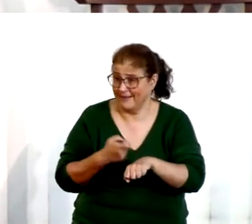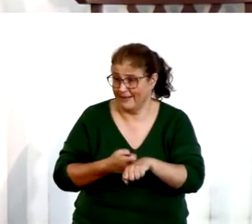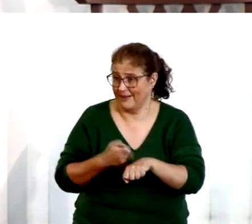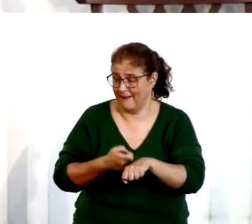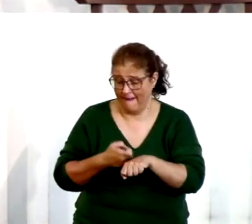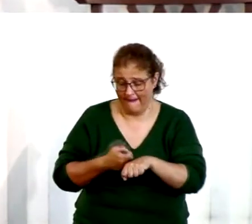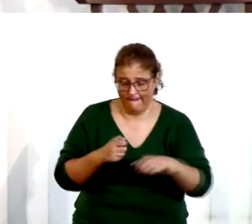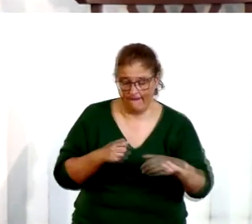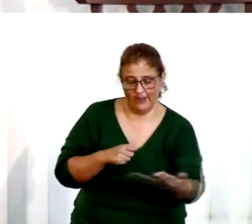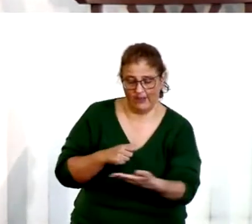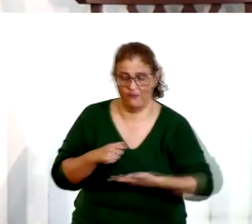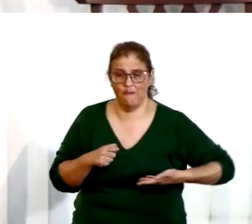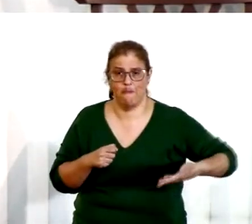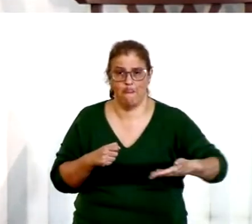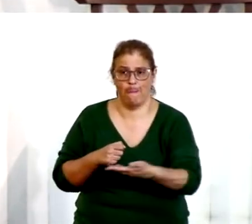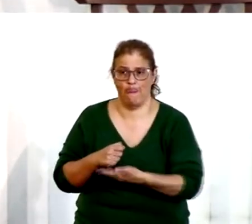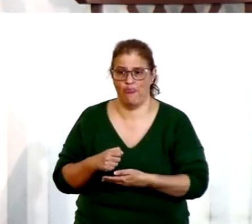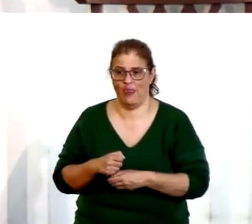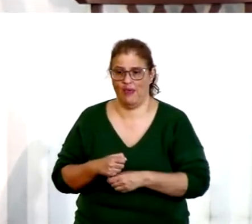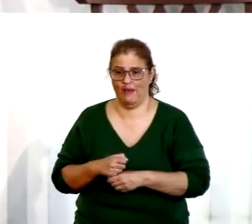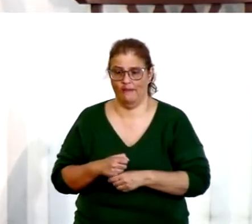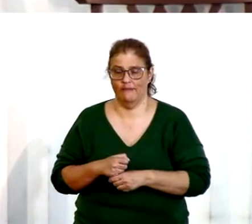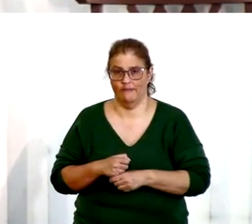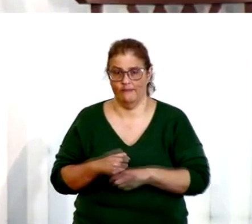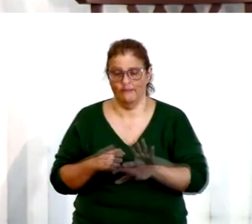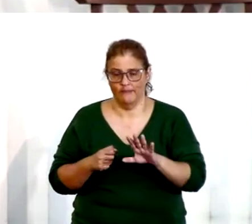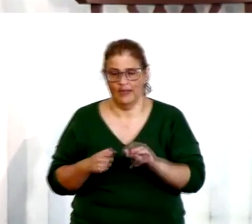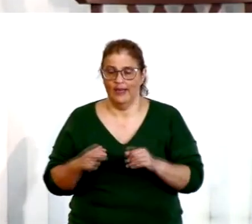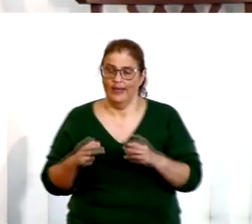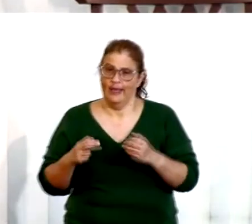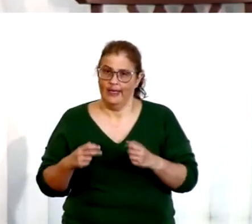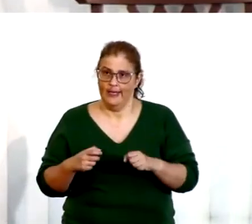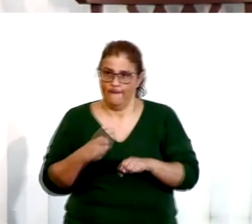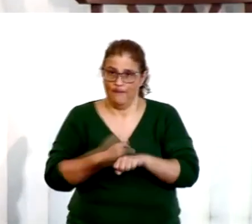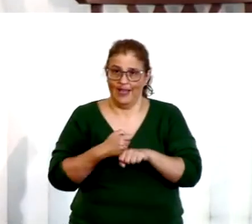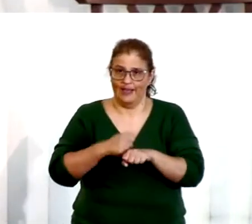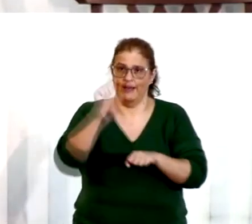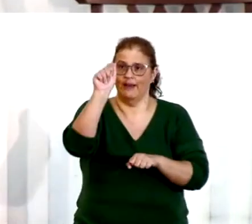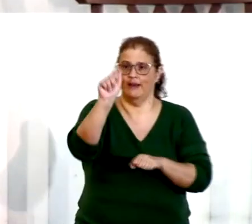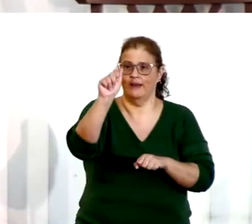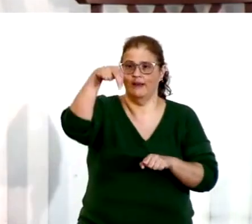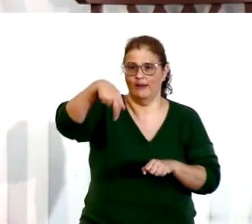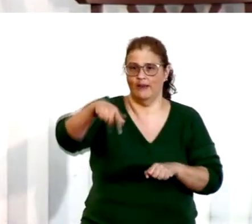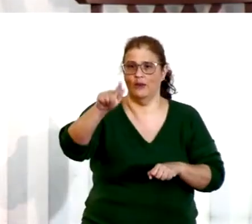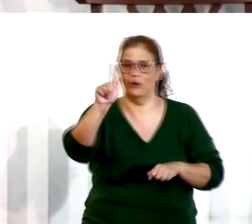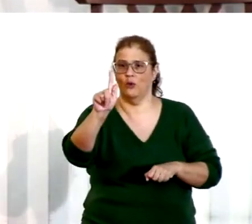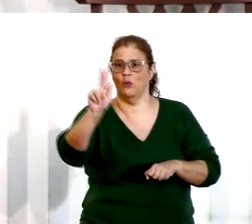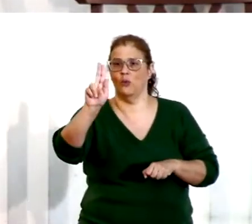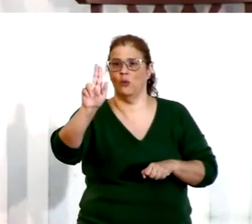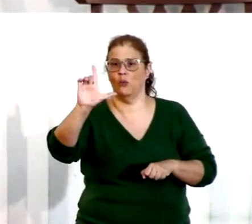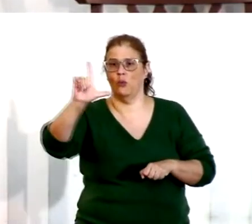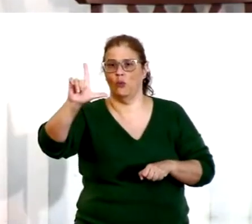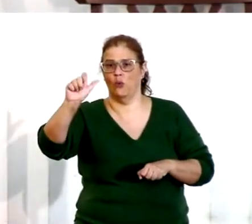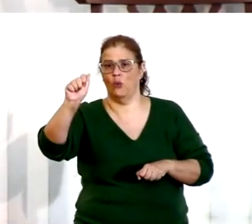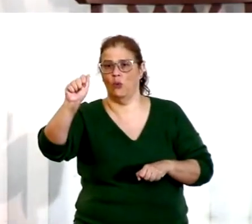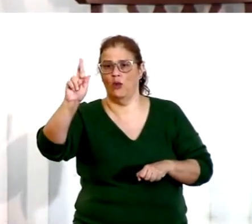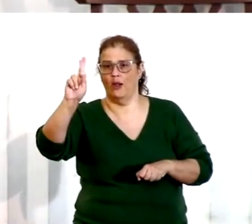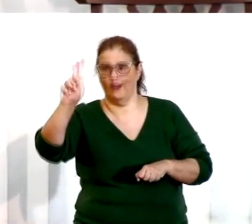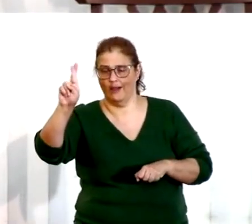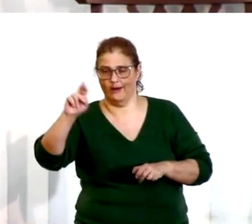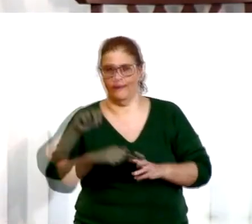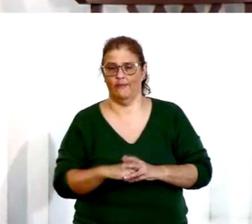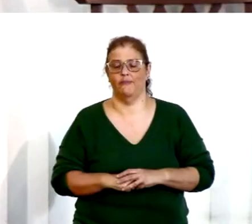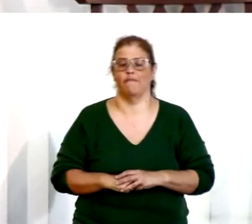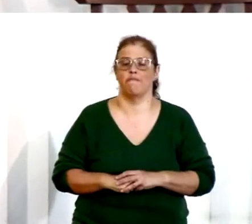ver se eu vou conseguir explicar isso. Nos cantos das construções, nos cantos, tem uma pedra mais forte. Ela precisa ser uma espécie de pedra